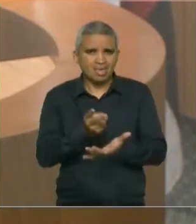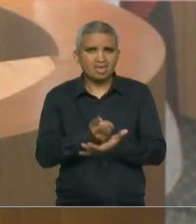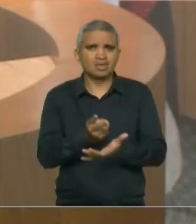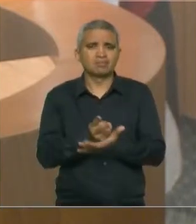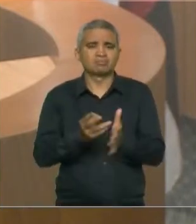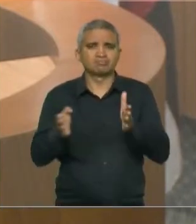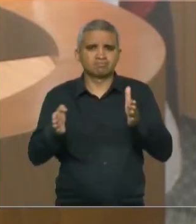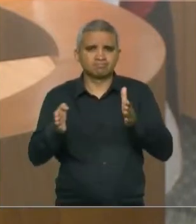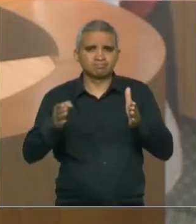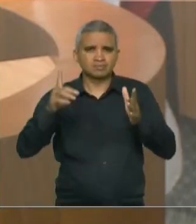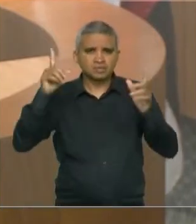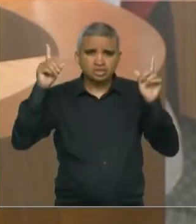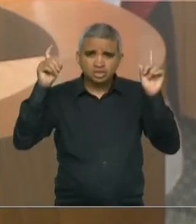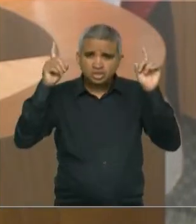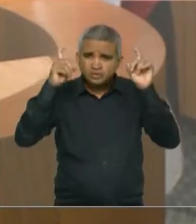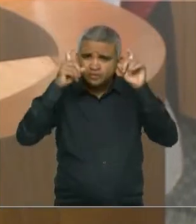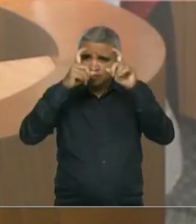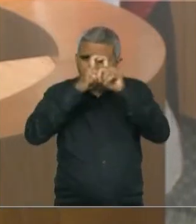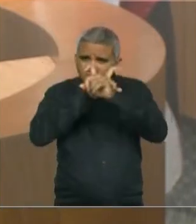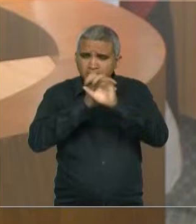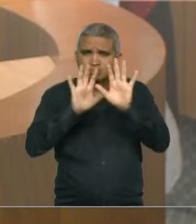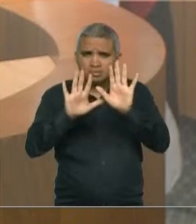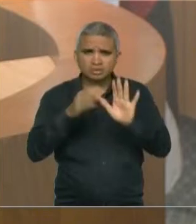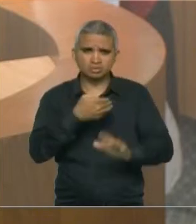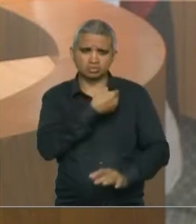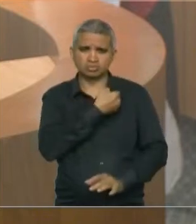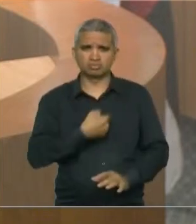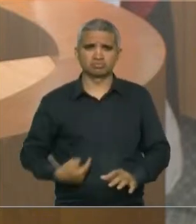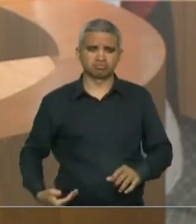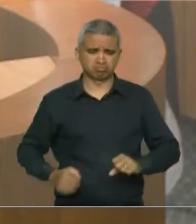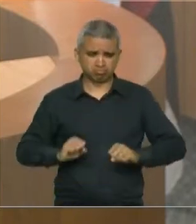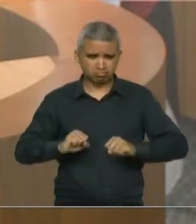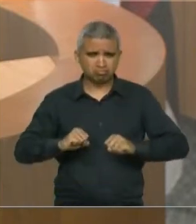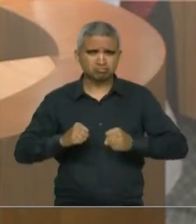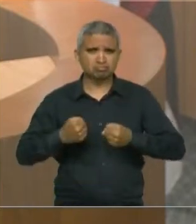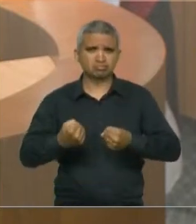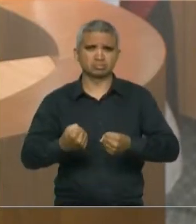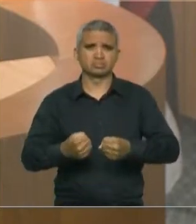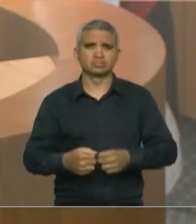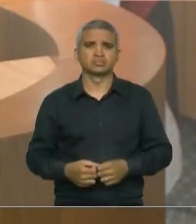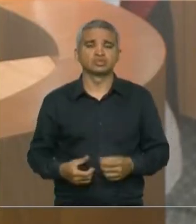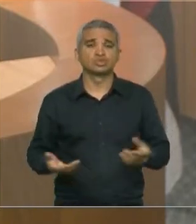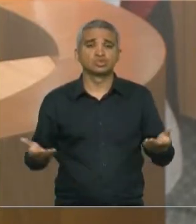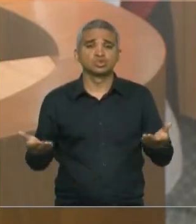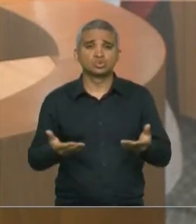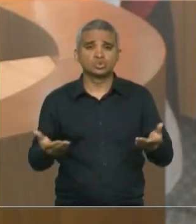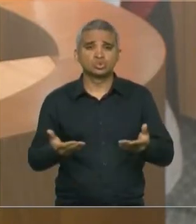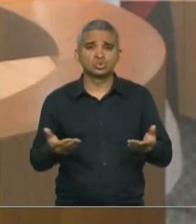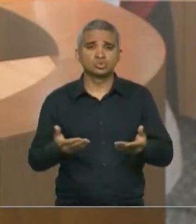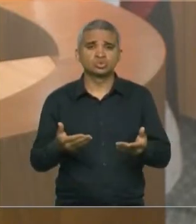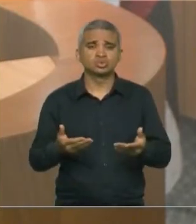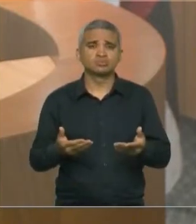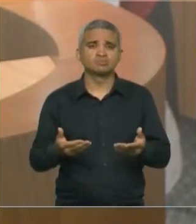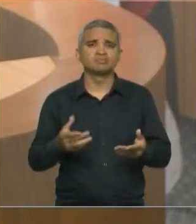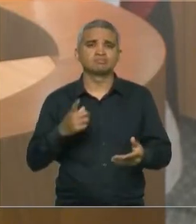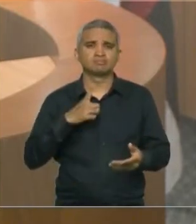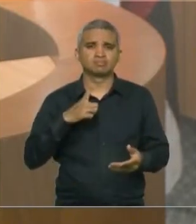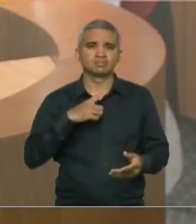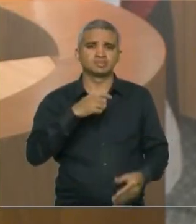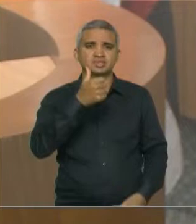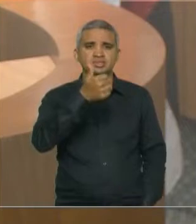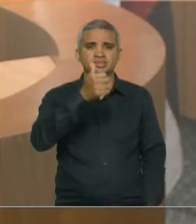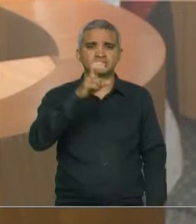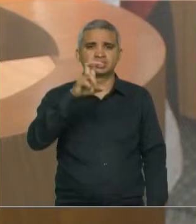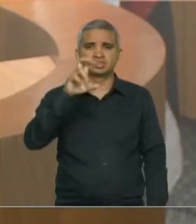Estamos hoje praticamente mais de 150 milhões de reais mensais gastos